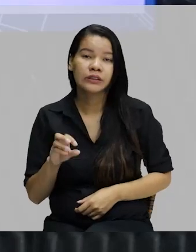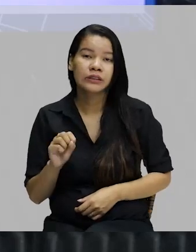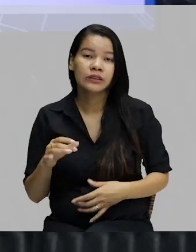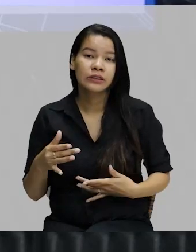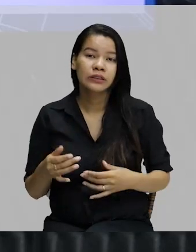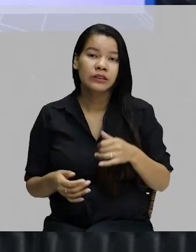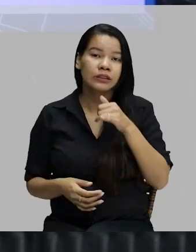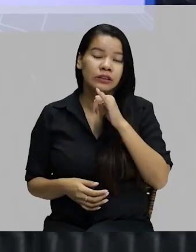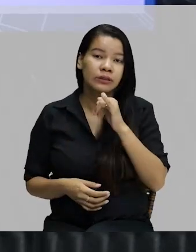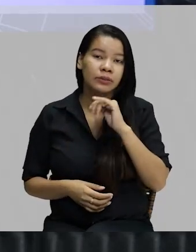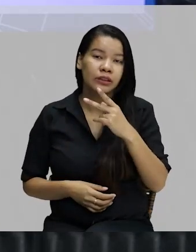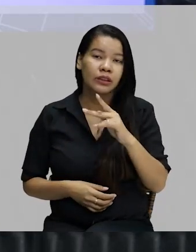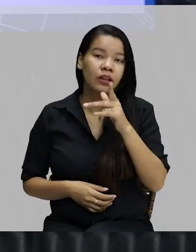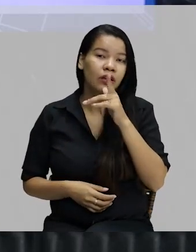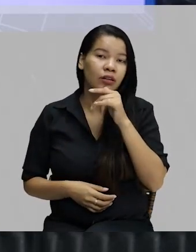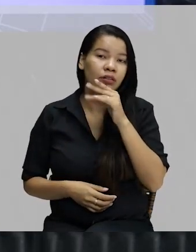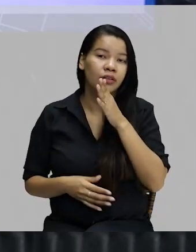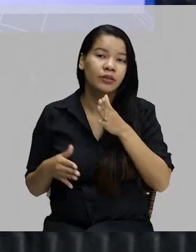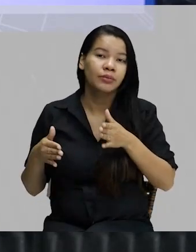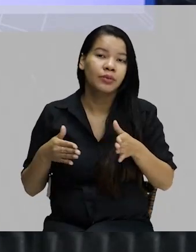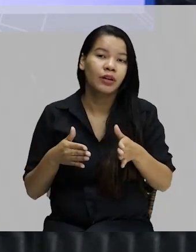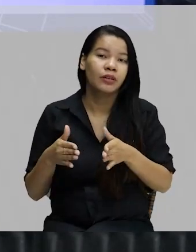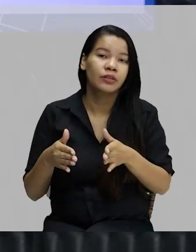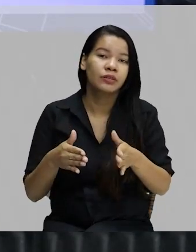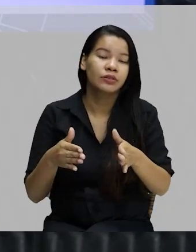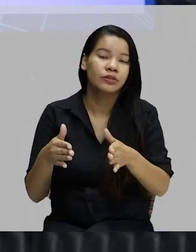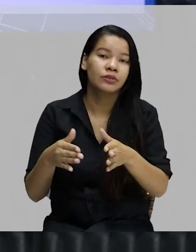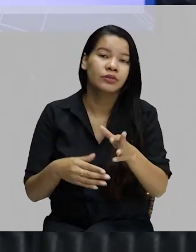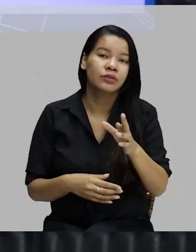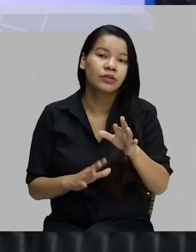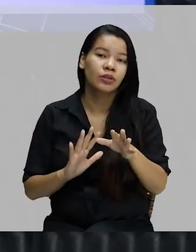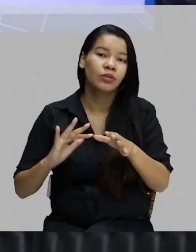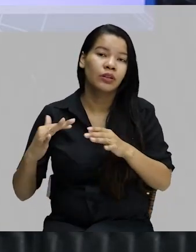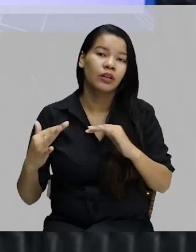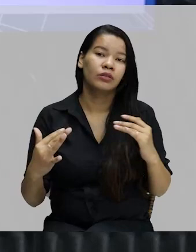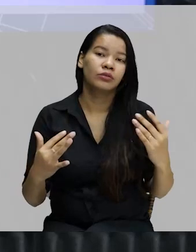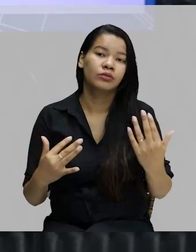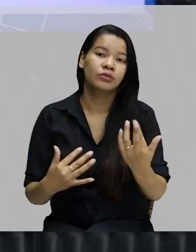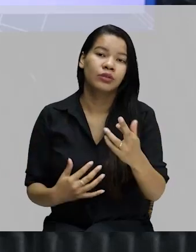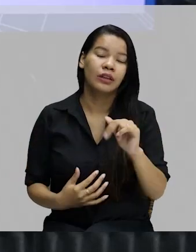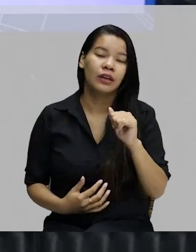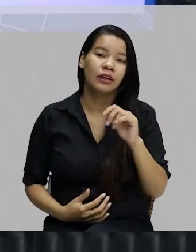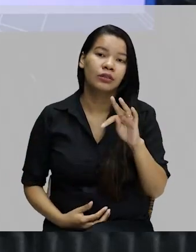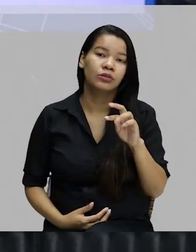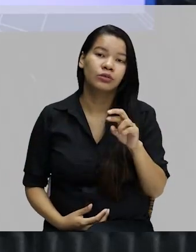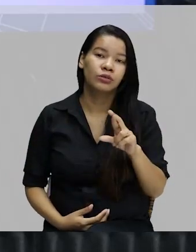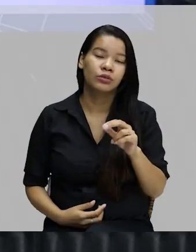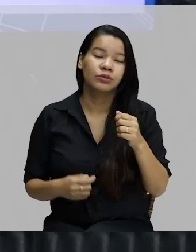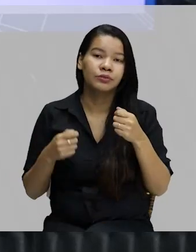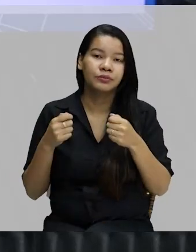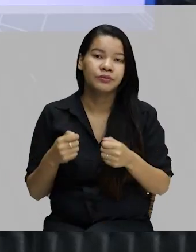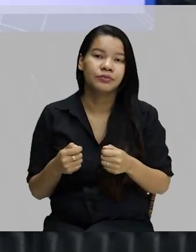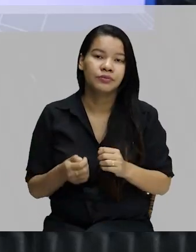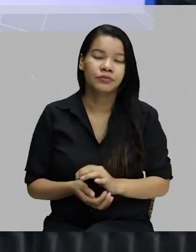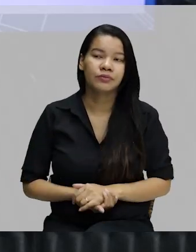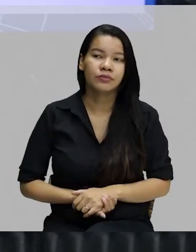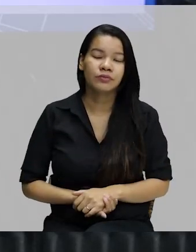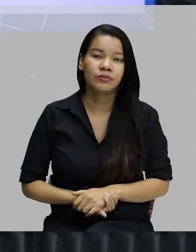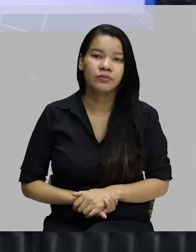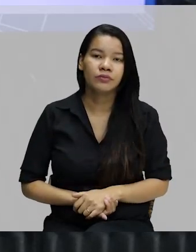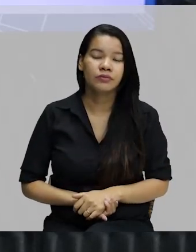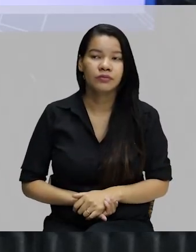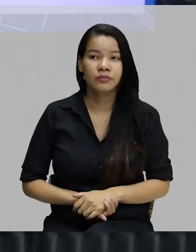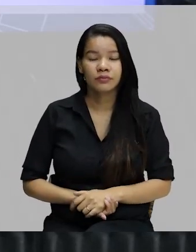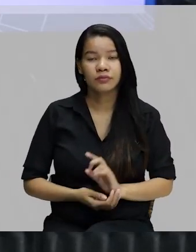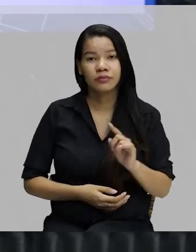Aquela água que passa em torno do reator nuclear, né, para poder essa água líquida